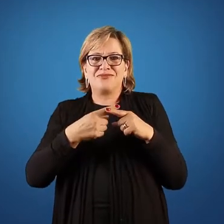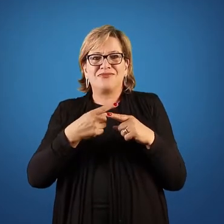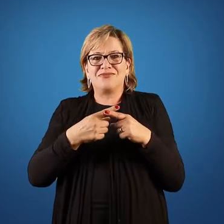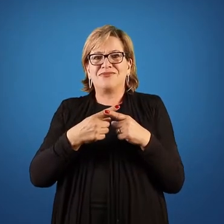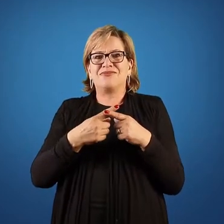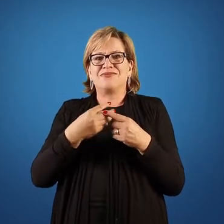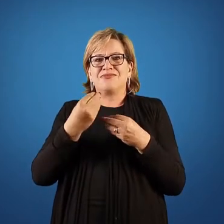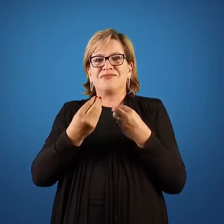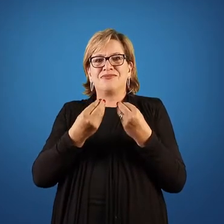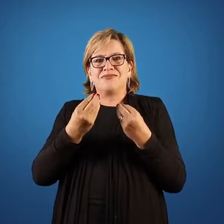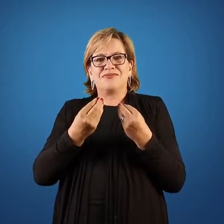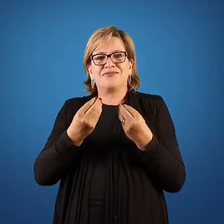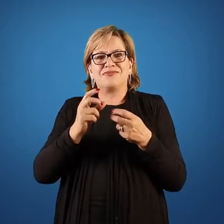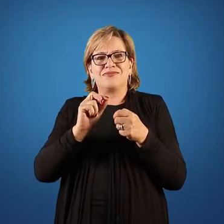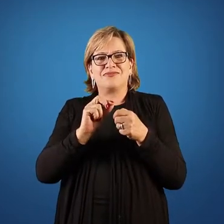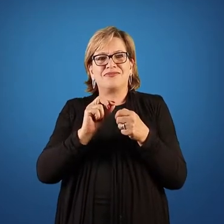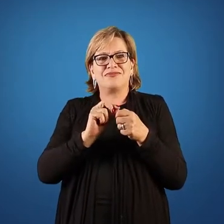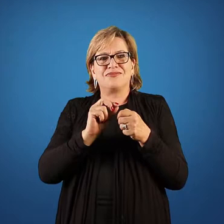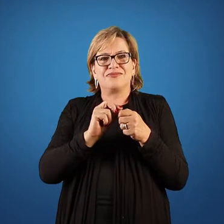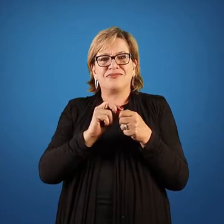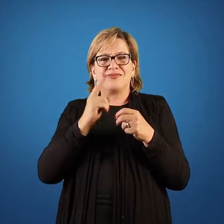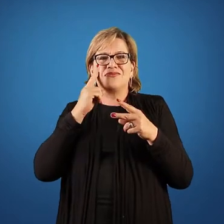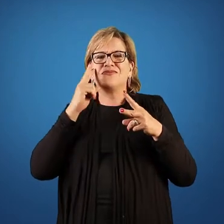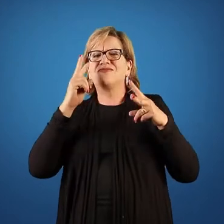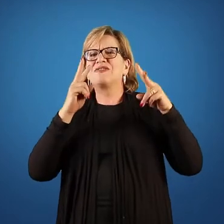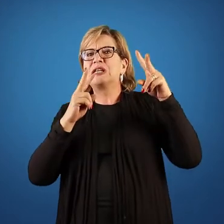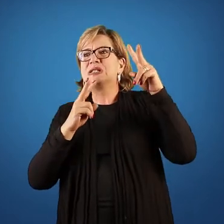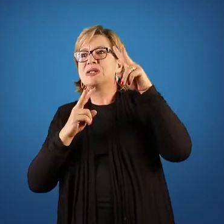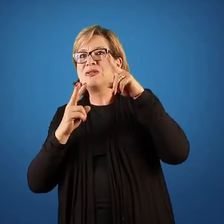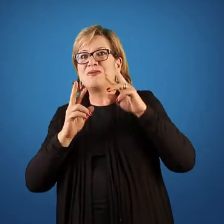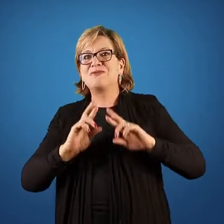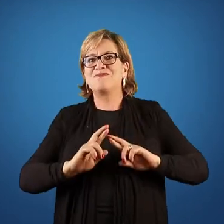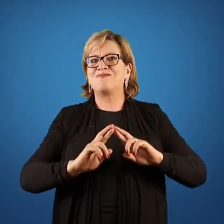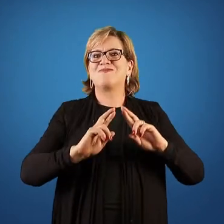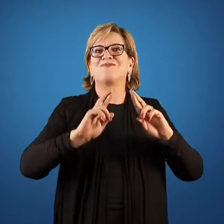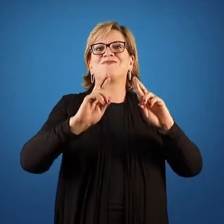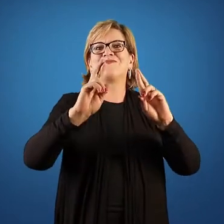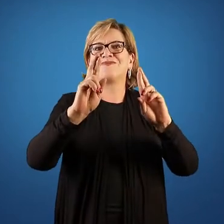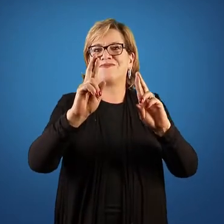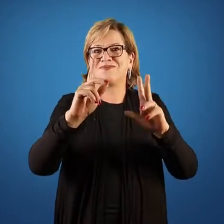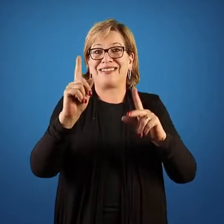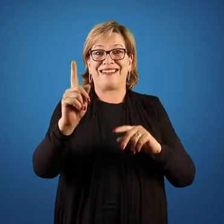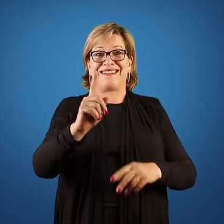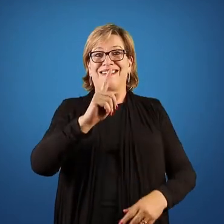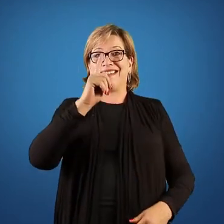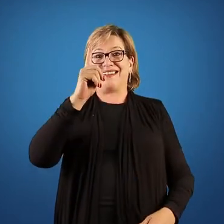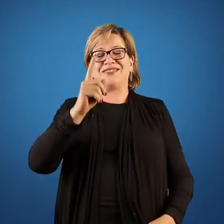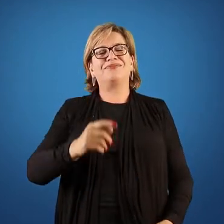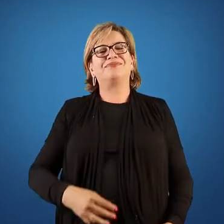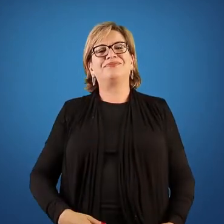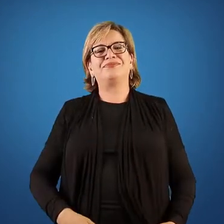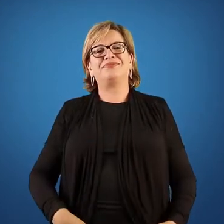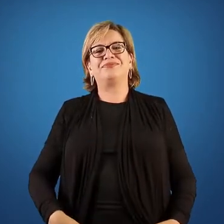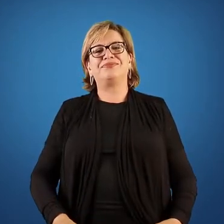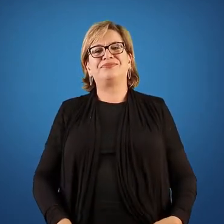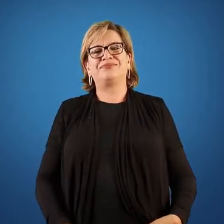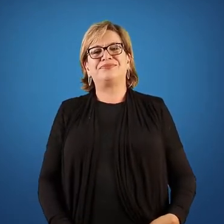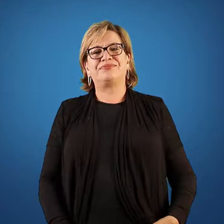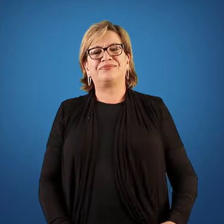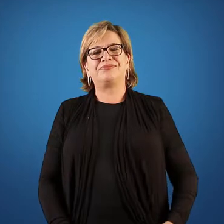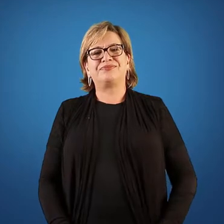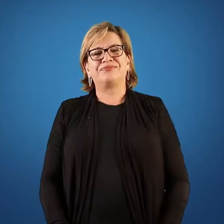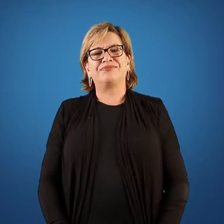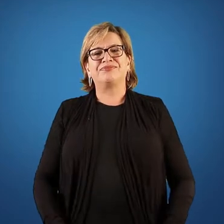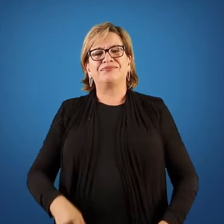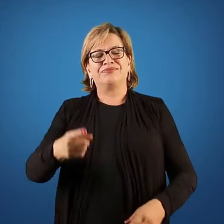né, deixa as referências visuais ainda mais altas, certo? Pode